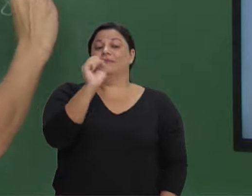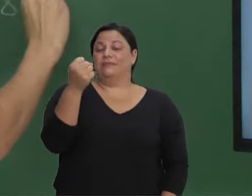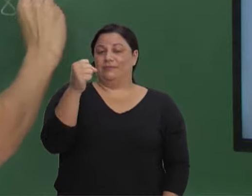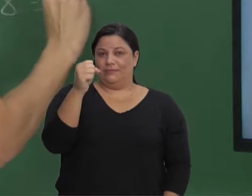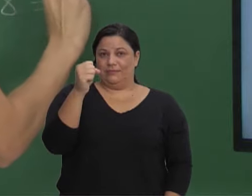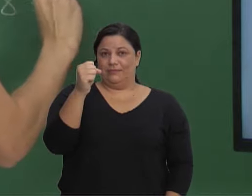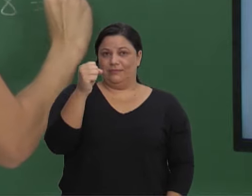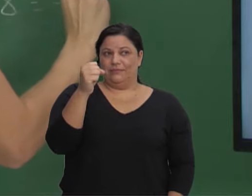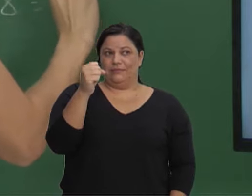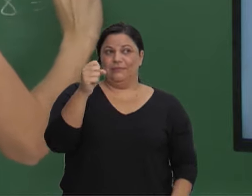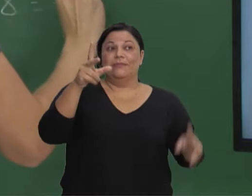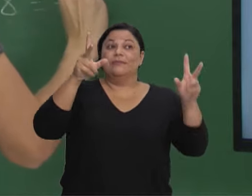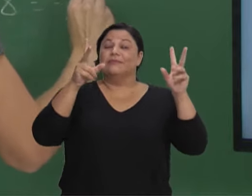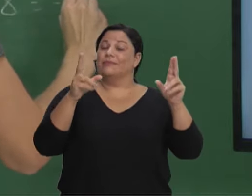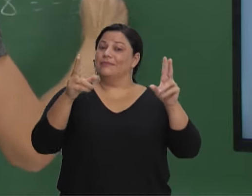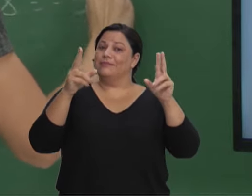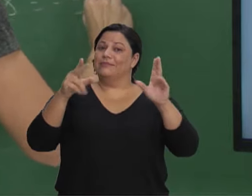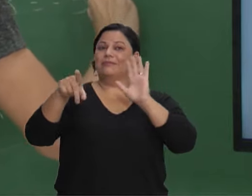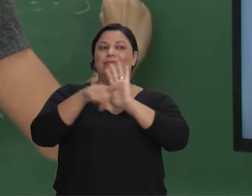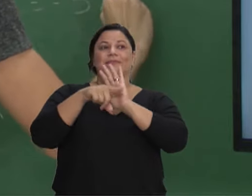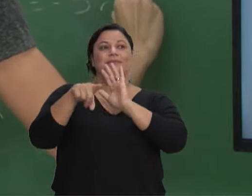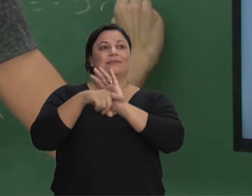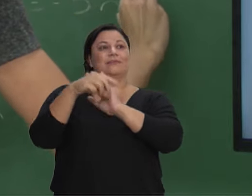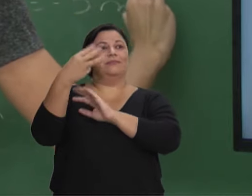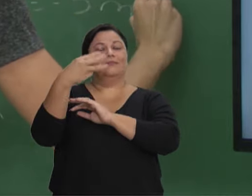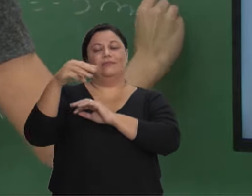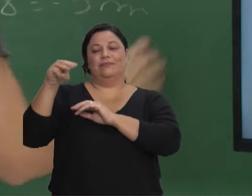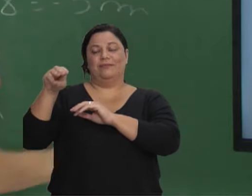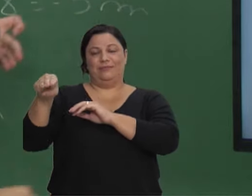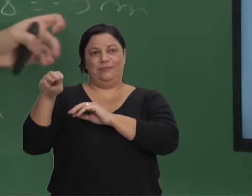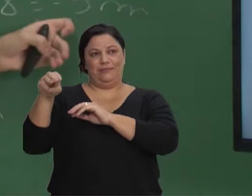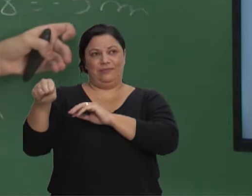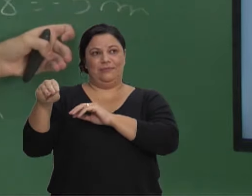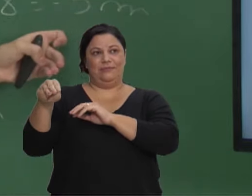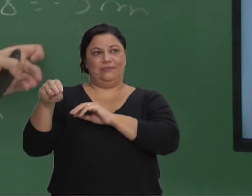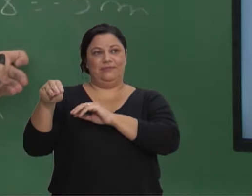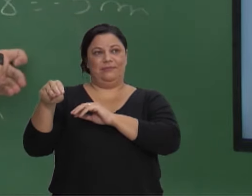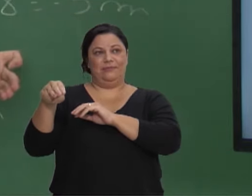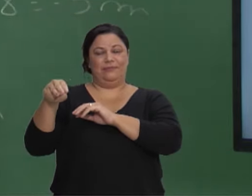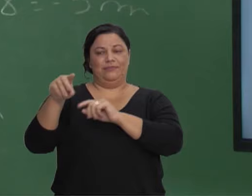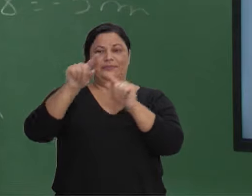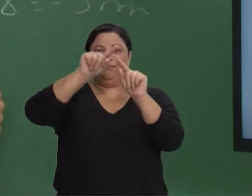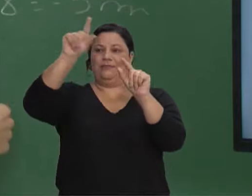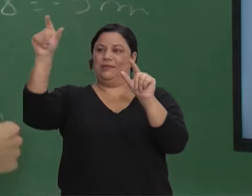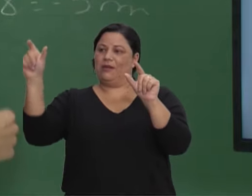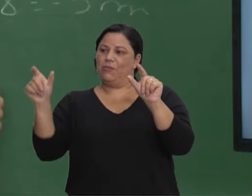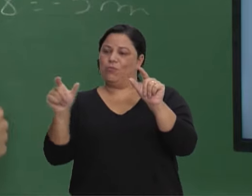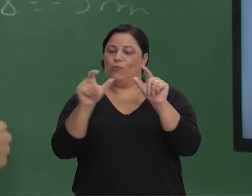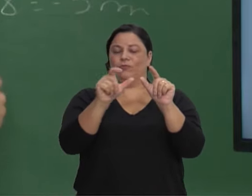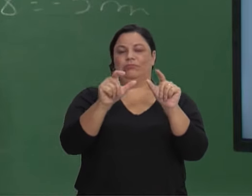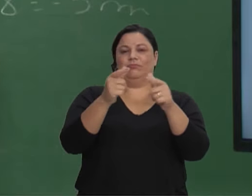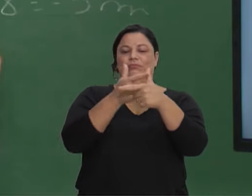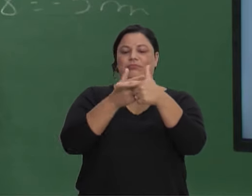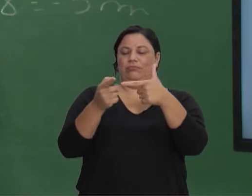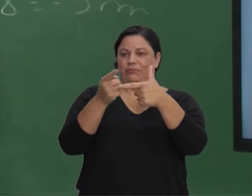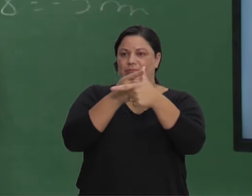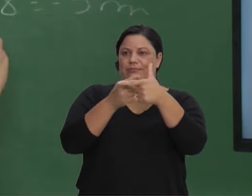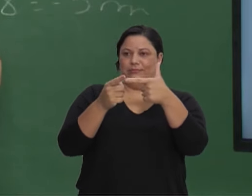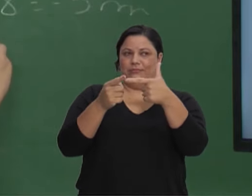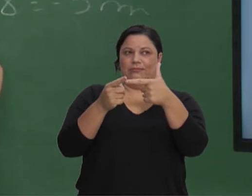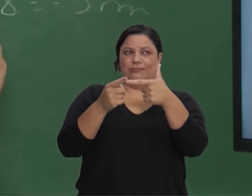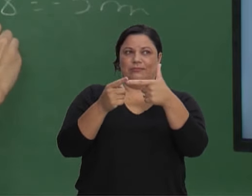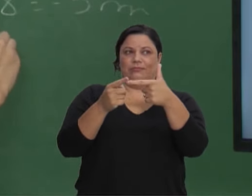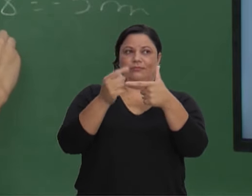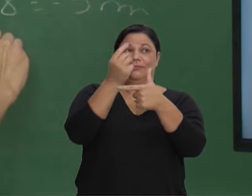38, igual a menos 3m. Passo o menos 3 para cá dividindo, vou ficar